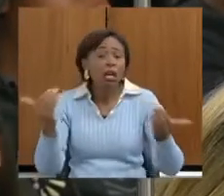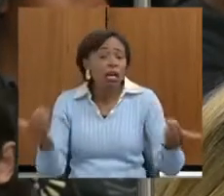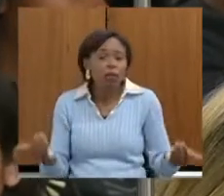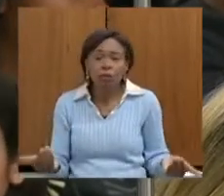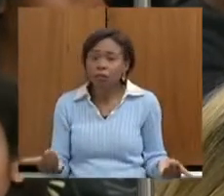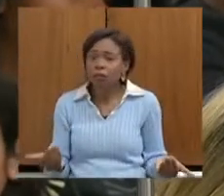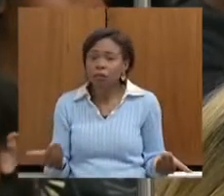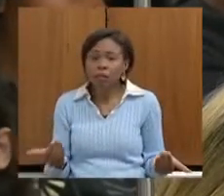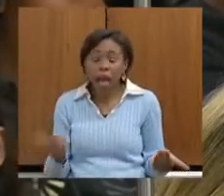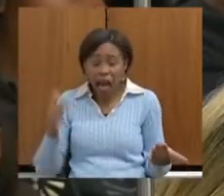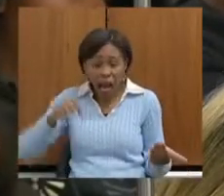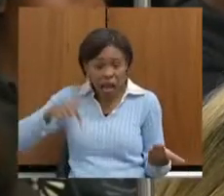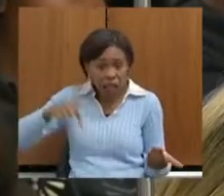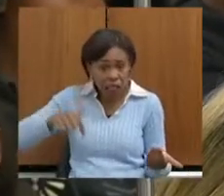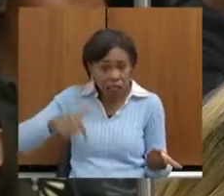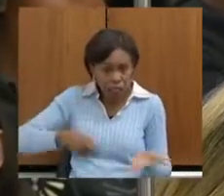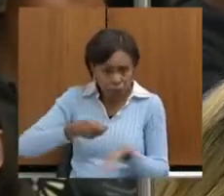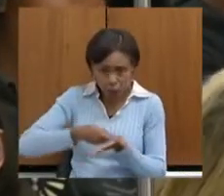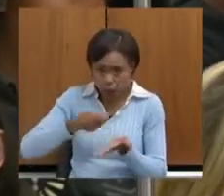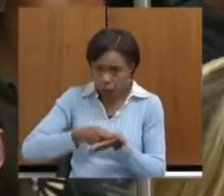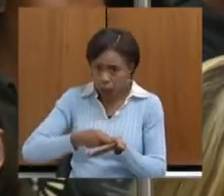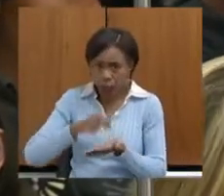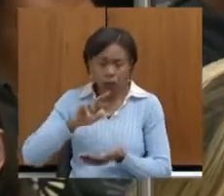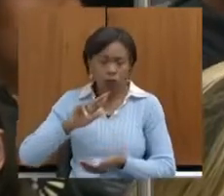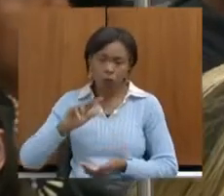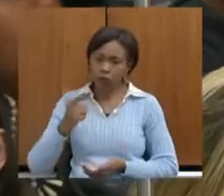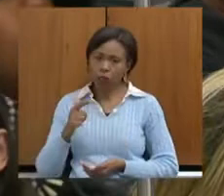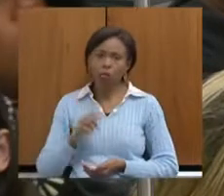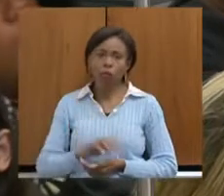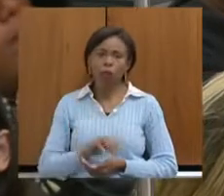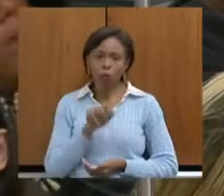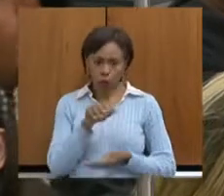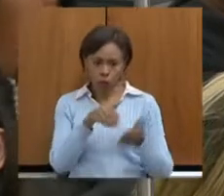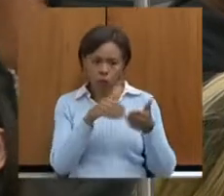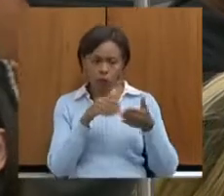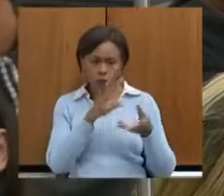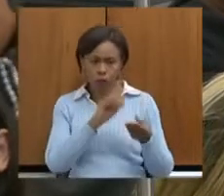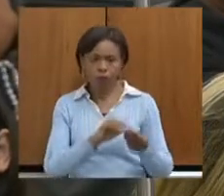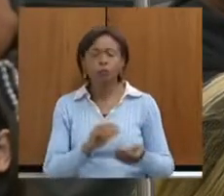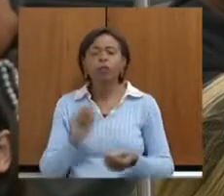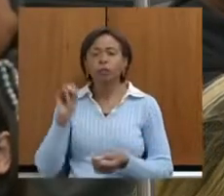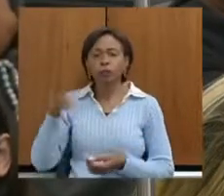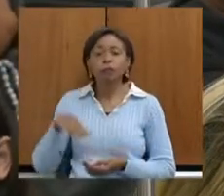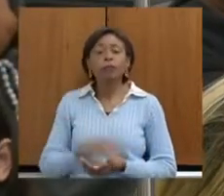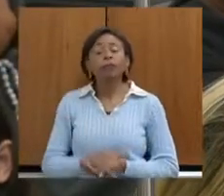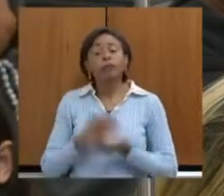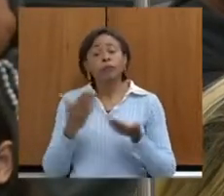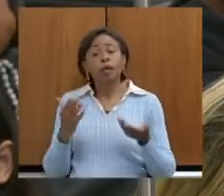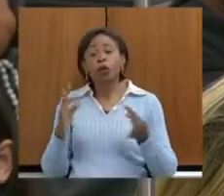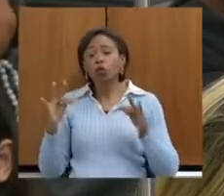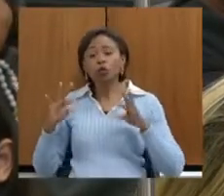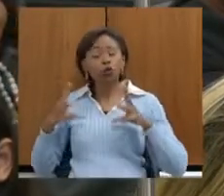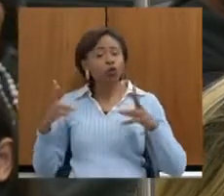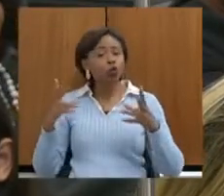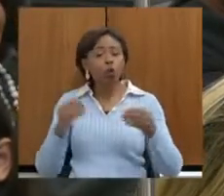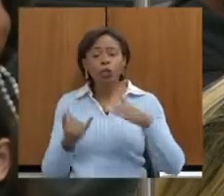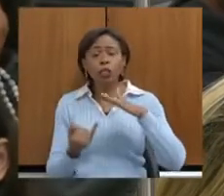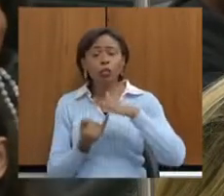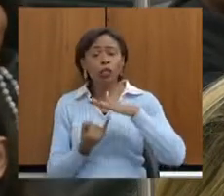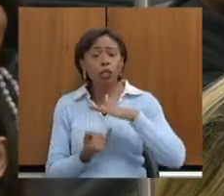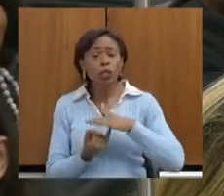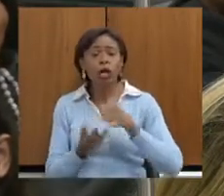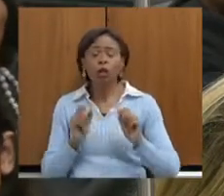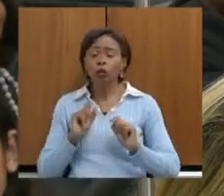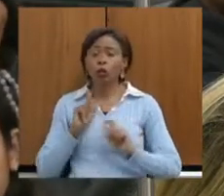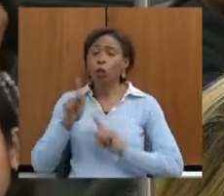porque não tem obrigação não Gere concluída a gente fala conclui todo setor todo lugar o